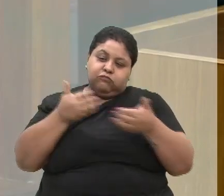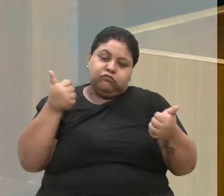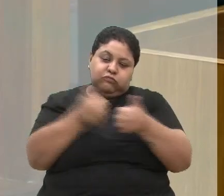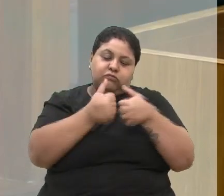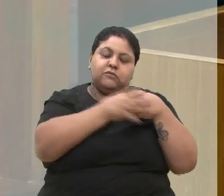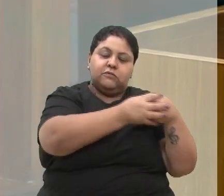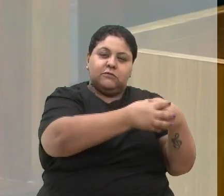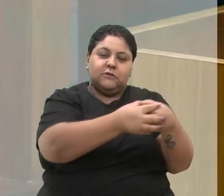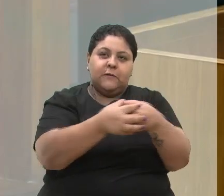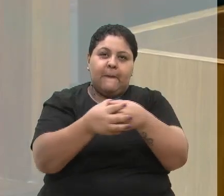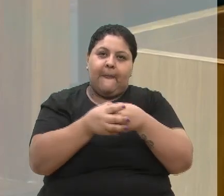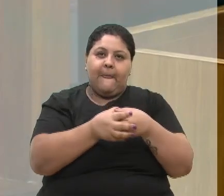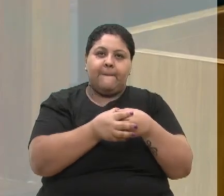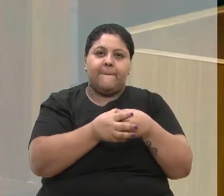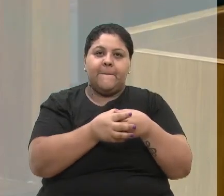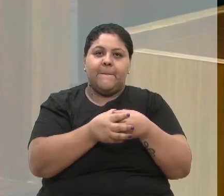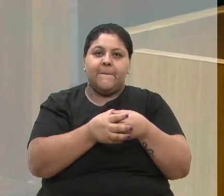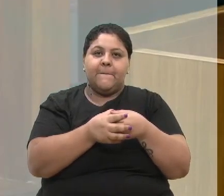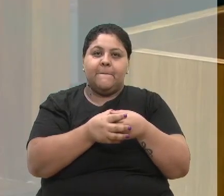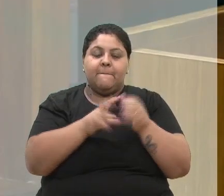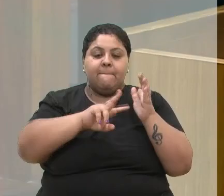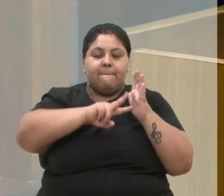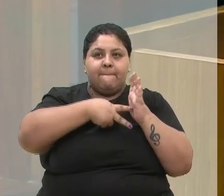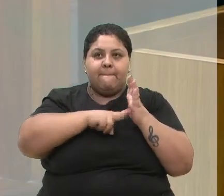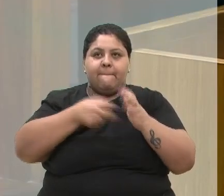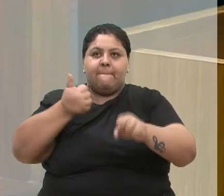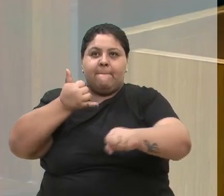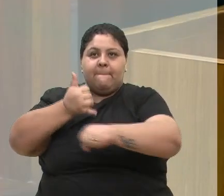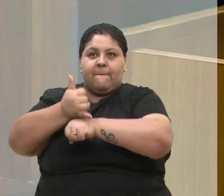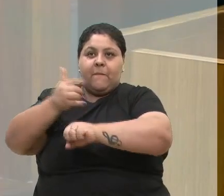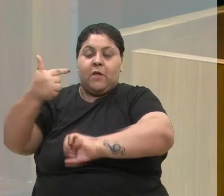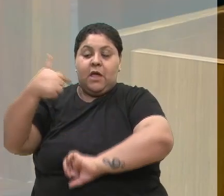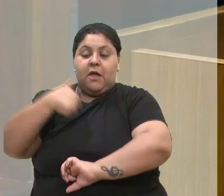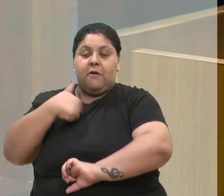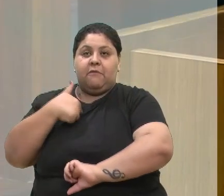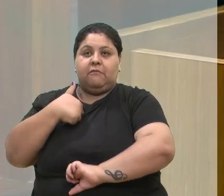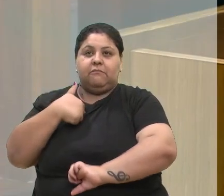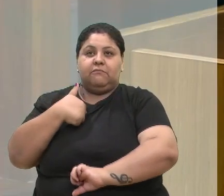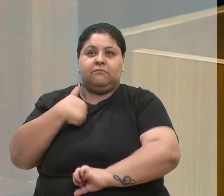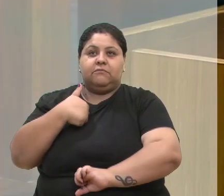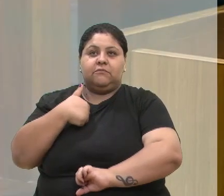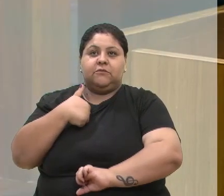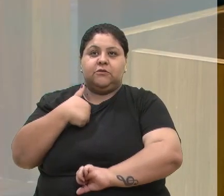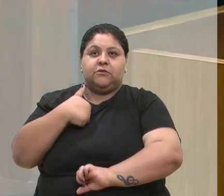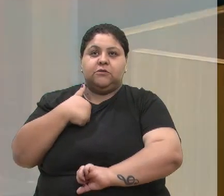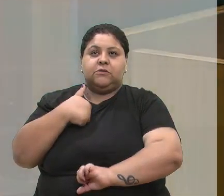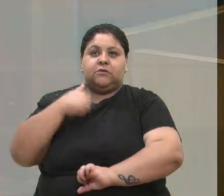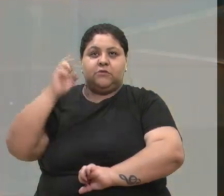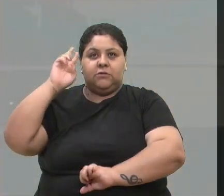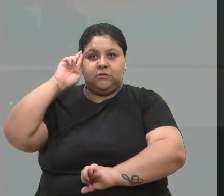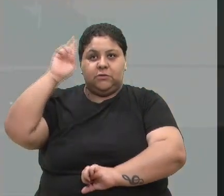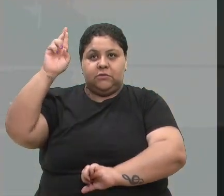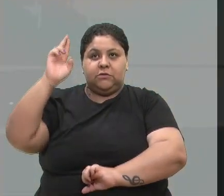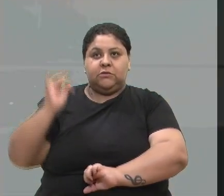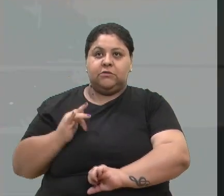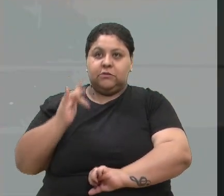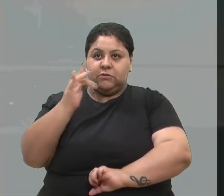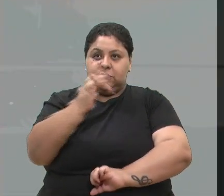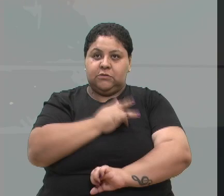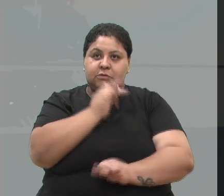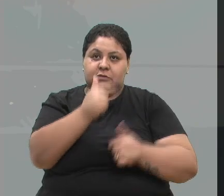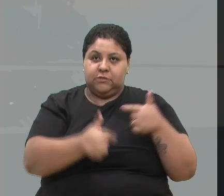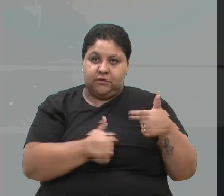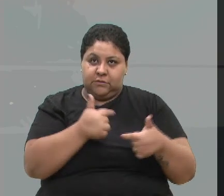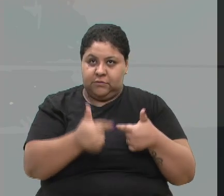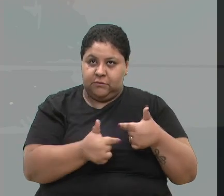Serra, através do Sindicato dos Metalúrgicos, ao qual eu estou diretor do Departamento de Saúde e Condições do Trabalho.